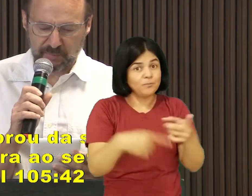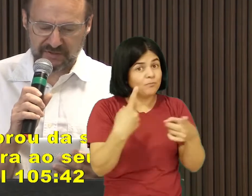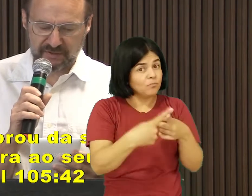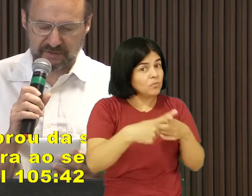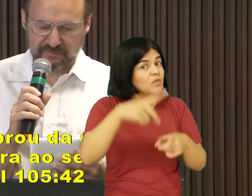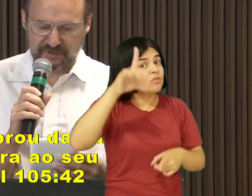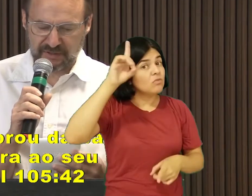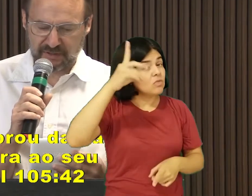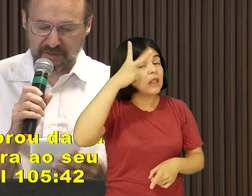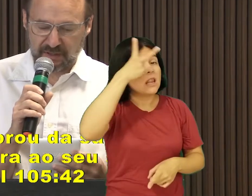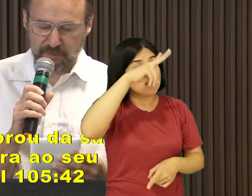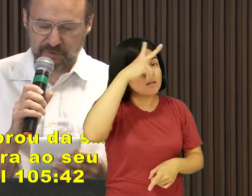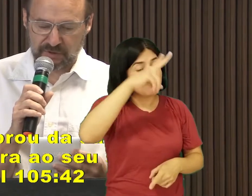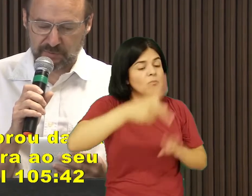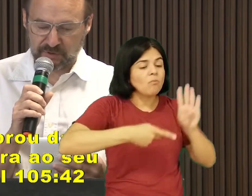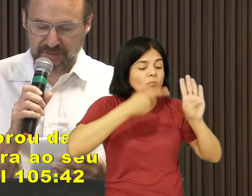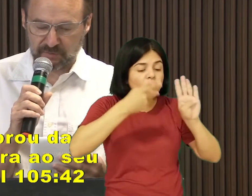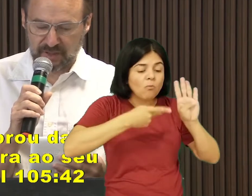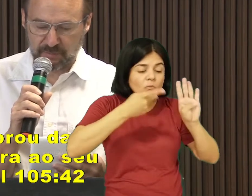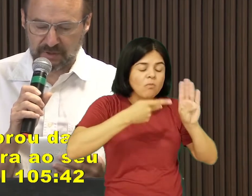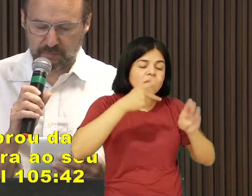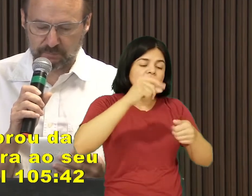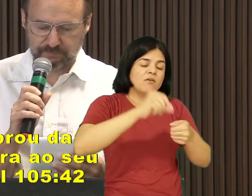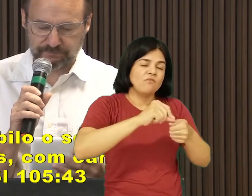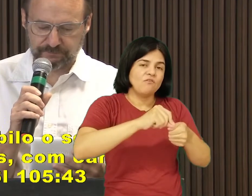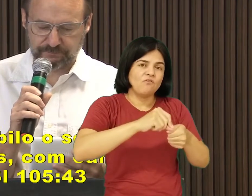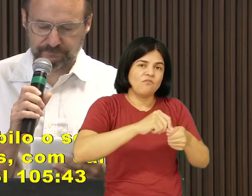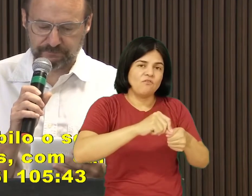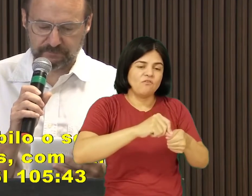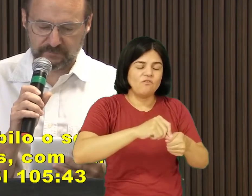santa promessa que fizera ao seu servo Abraão.